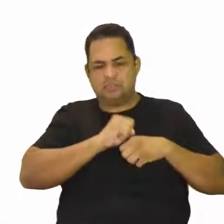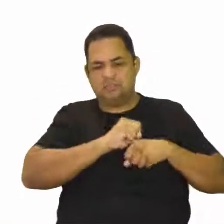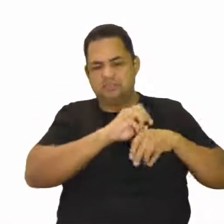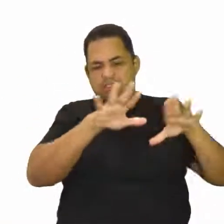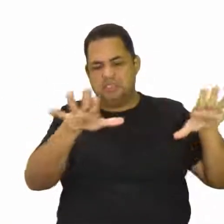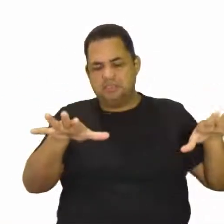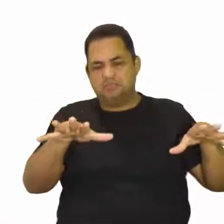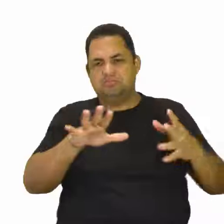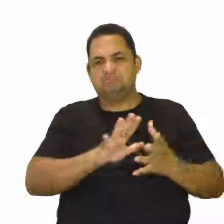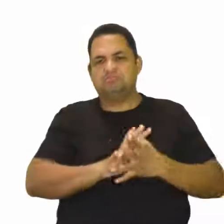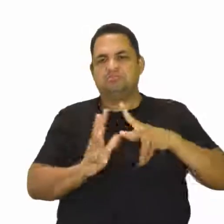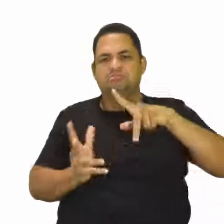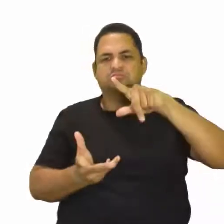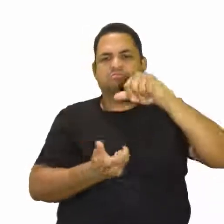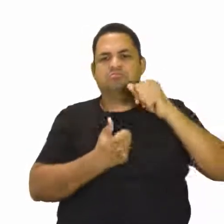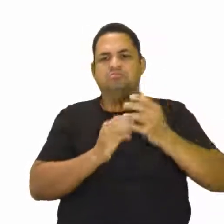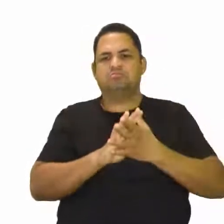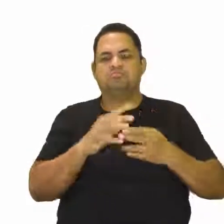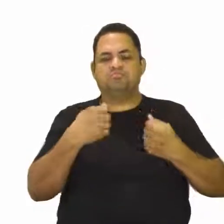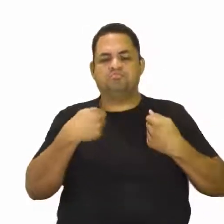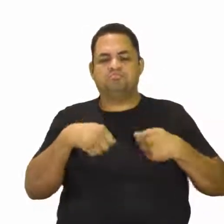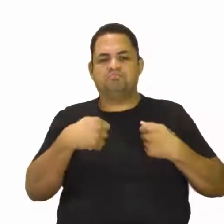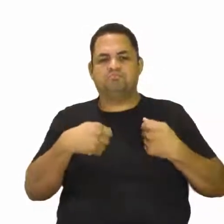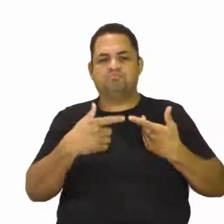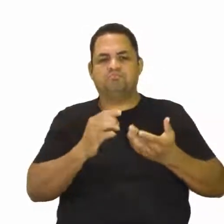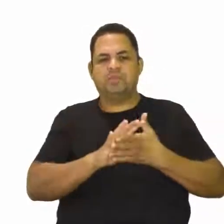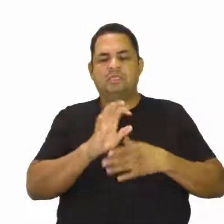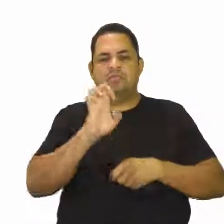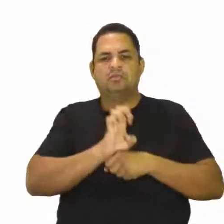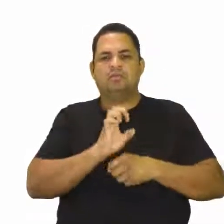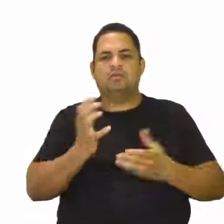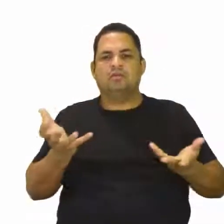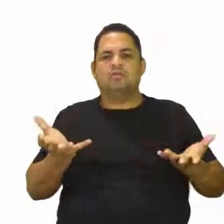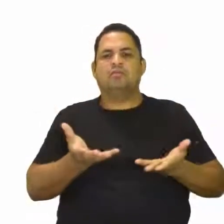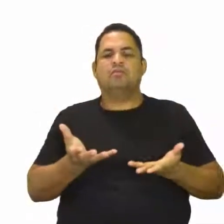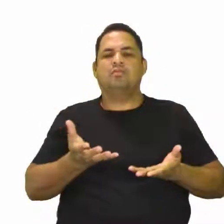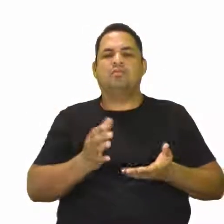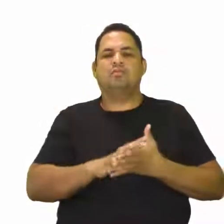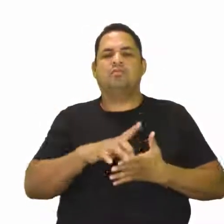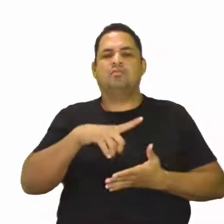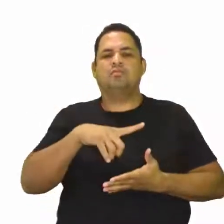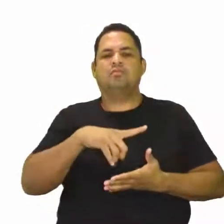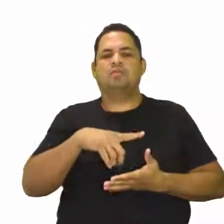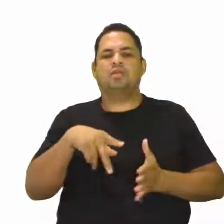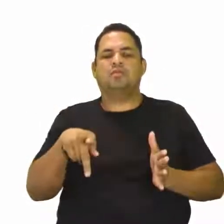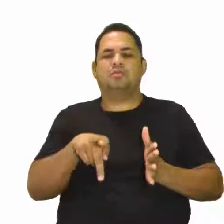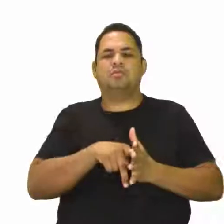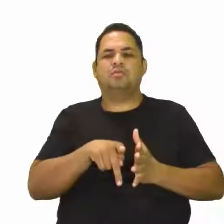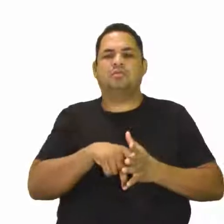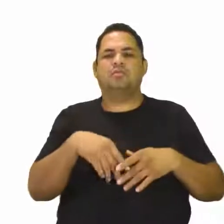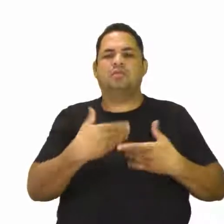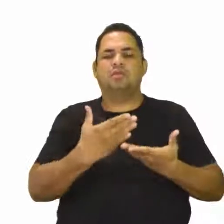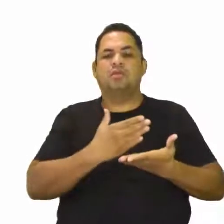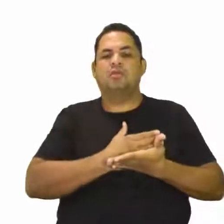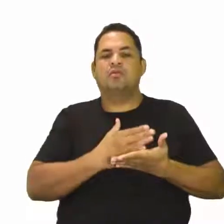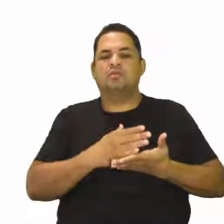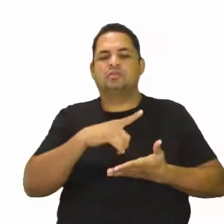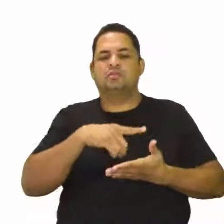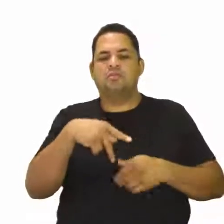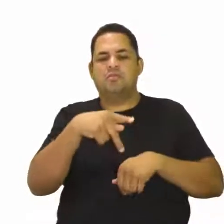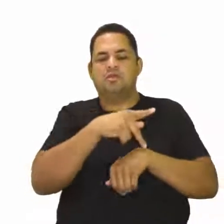mundo. E eles precisavam de um Estado. E agora então, eles têm um Estado próprio. Eles passam a ter um